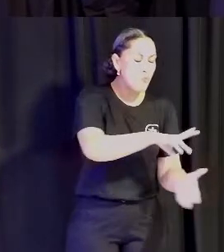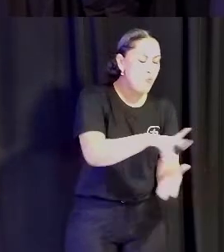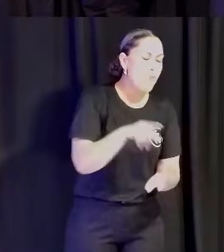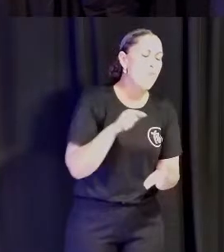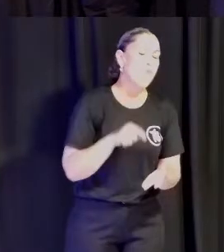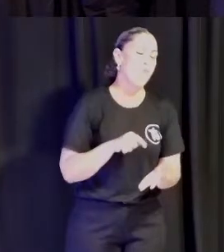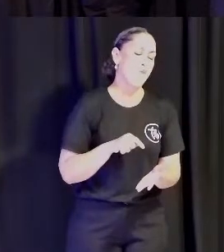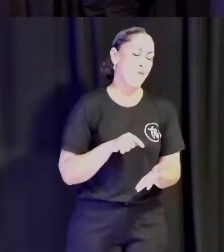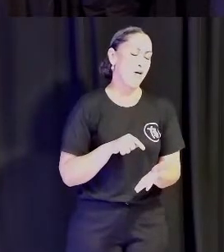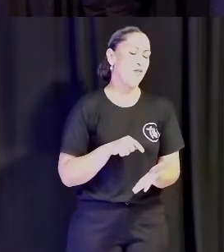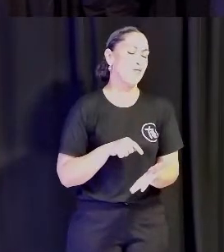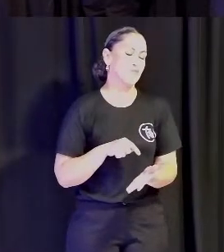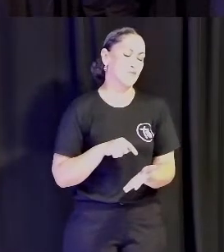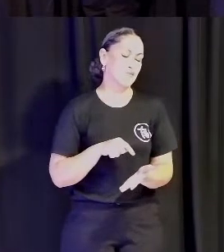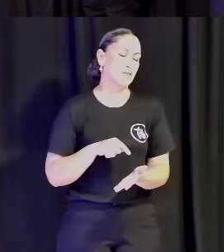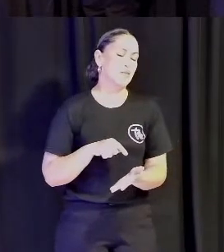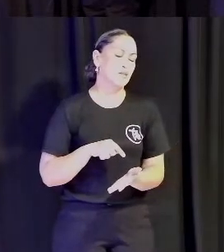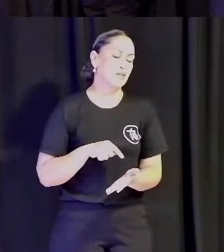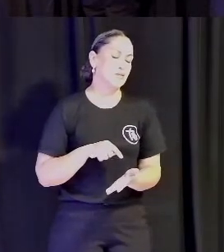apresenta a nós.